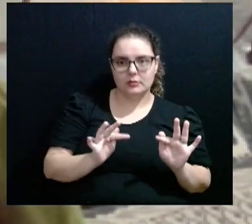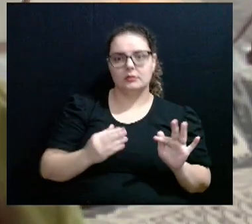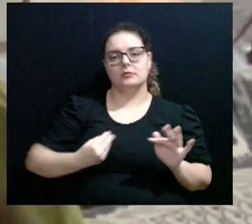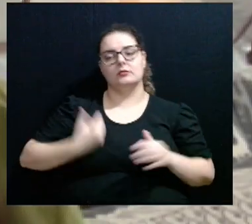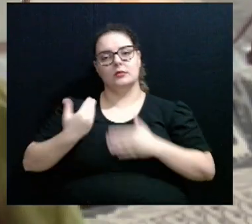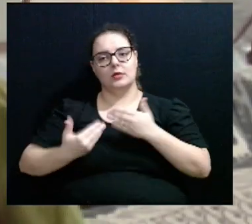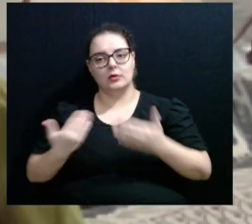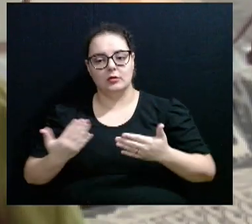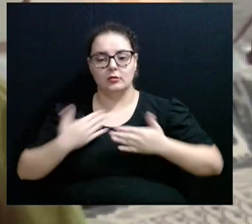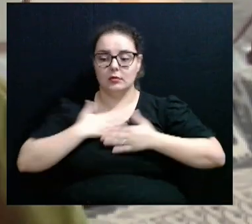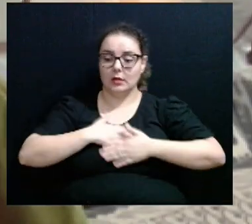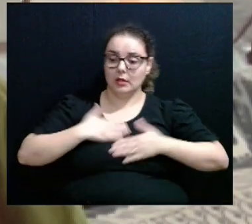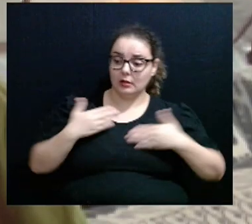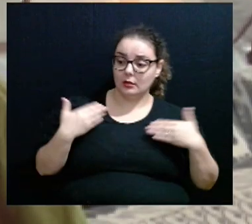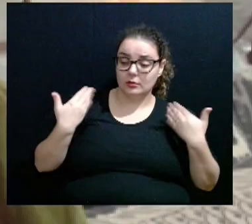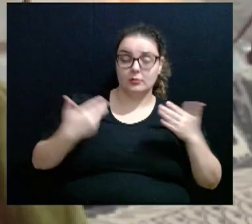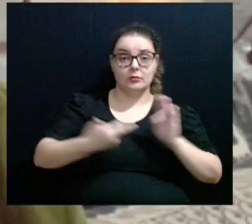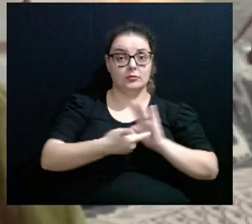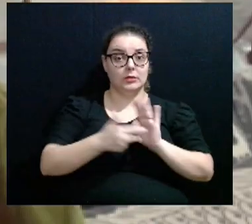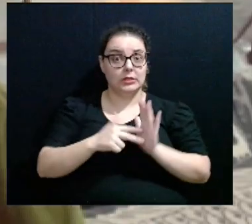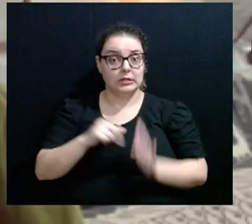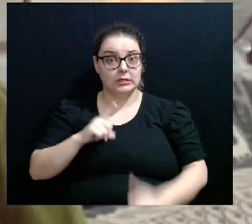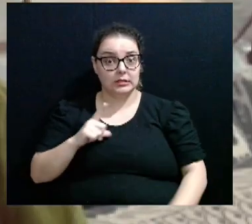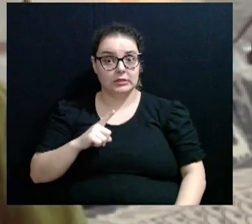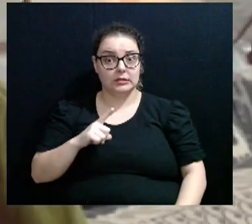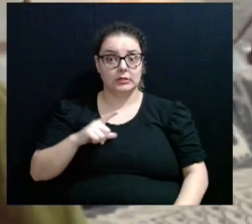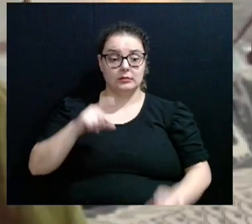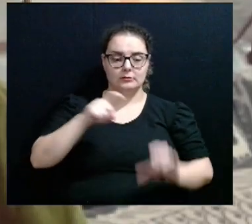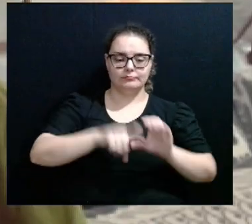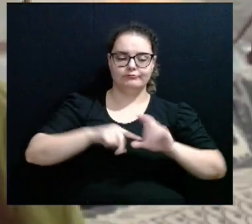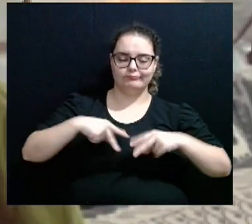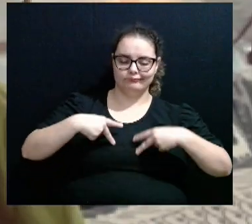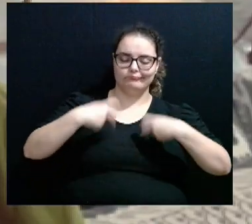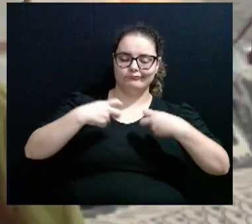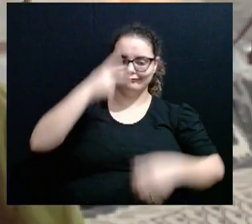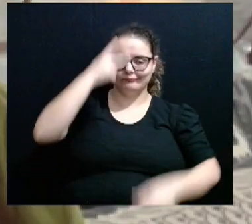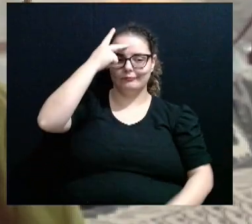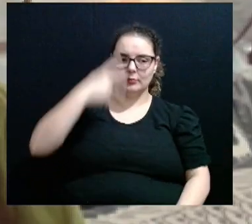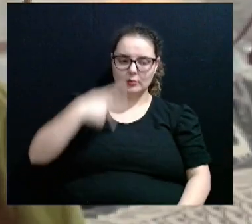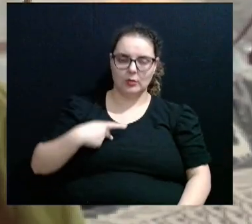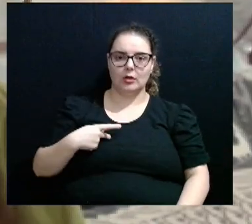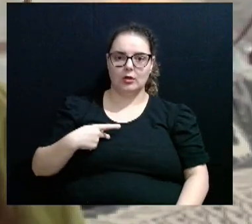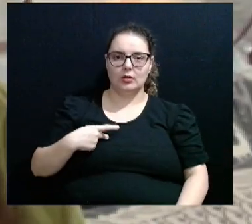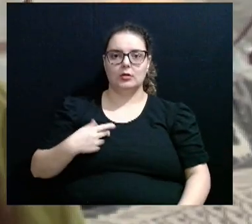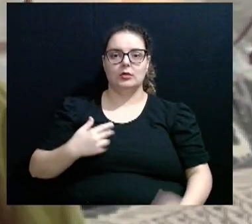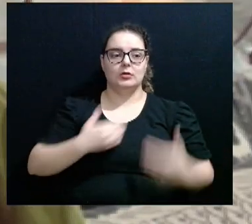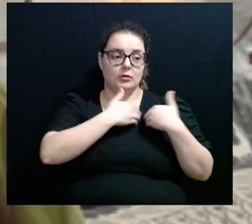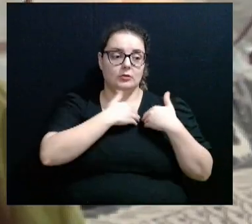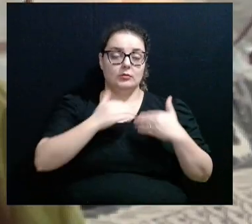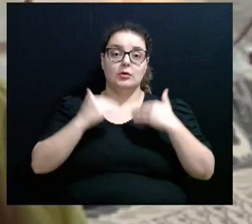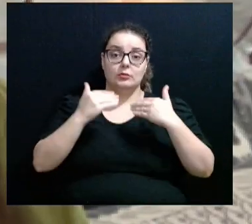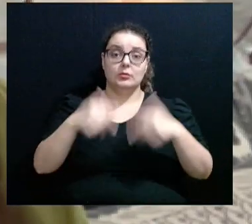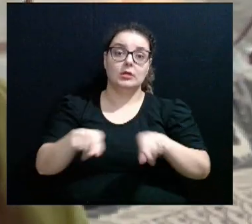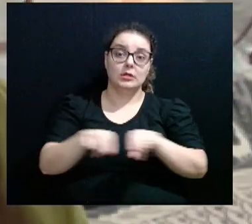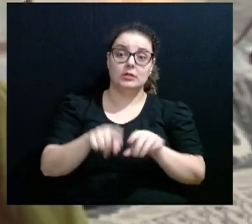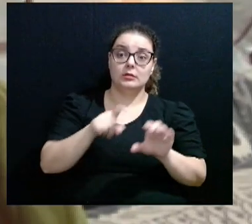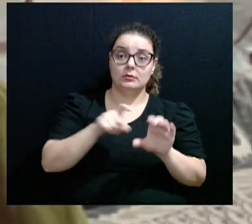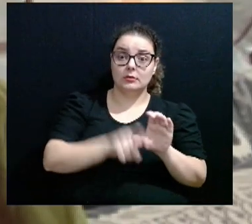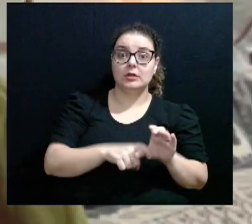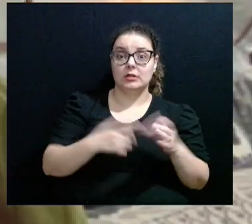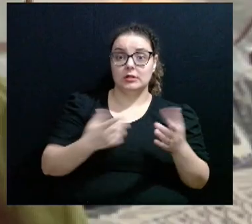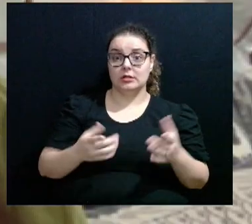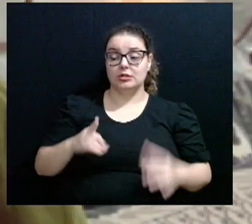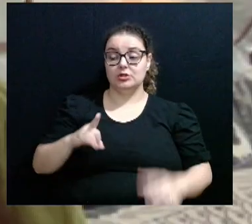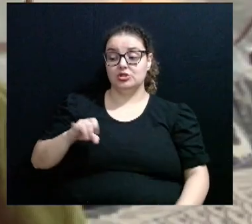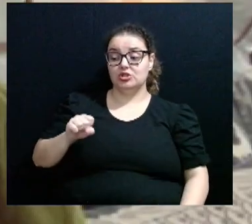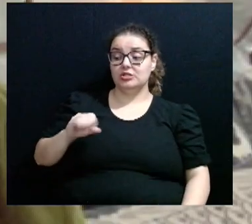com significado, mas depende de autoconhecimento, depende de autorresponsabilidade e depende também de disciplina. Então, é que escolhas